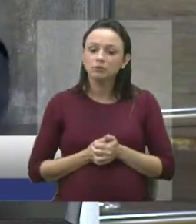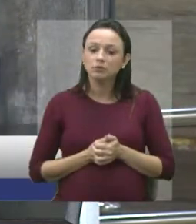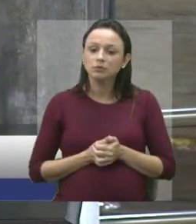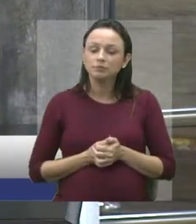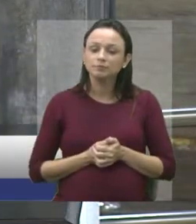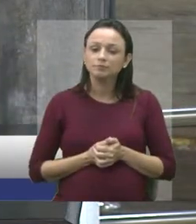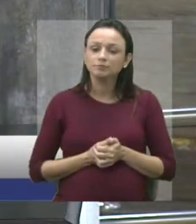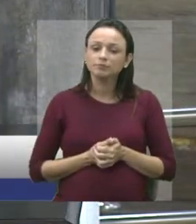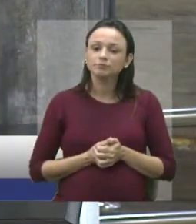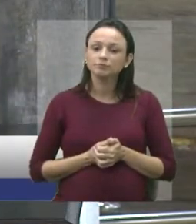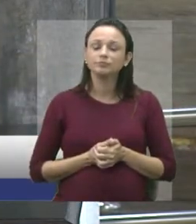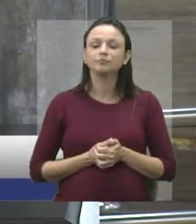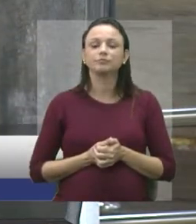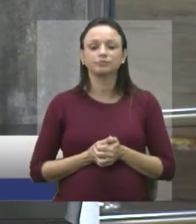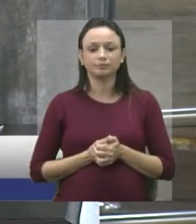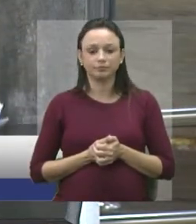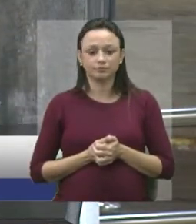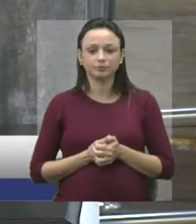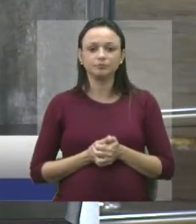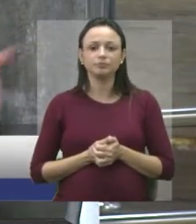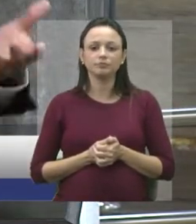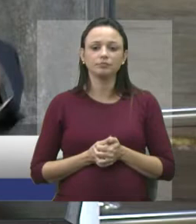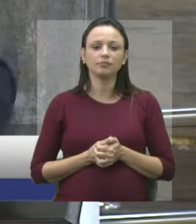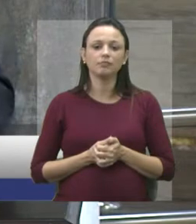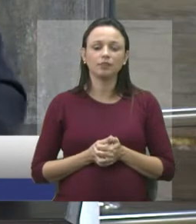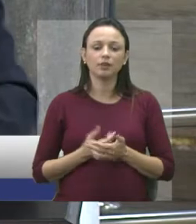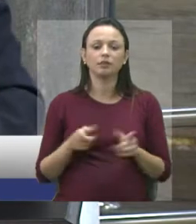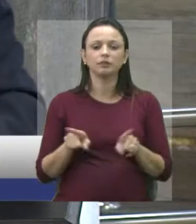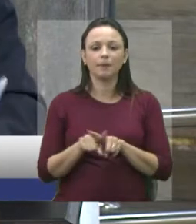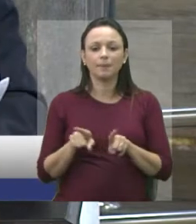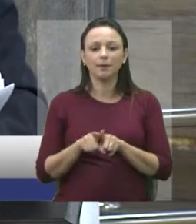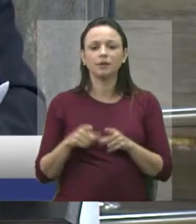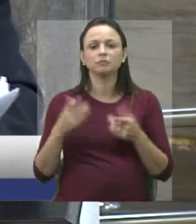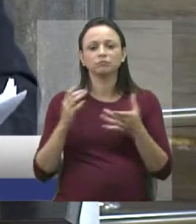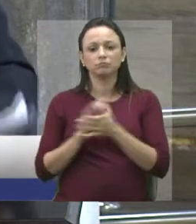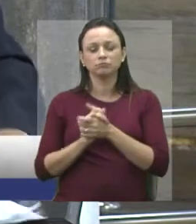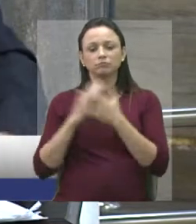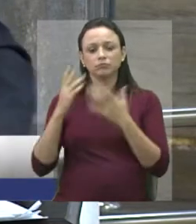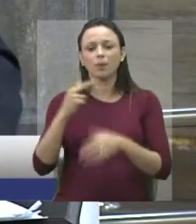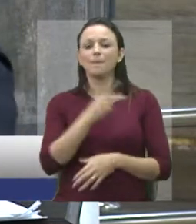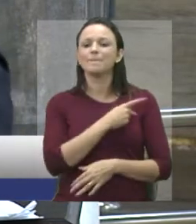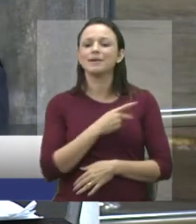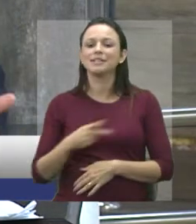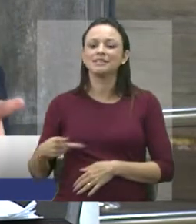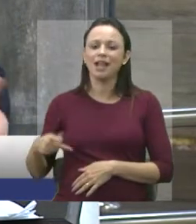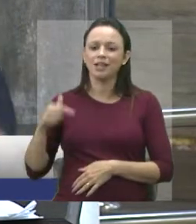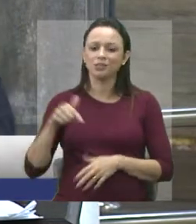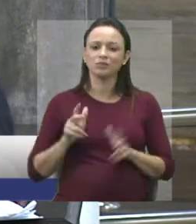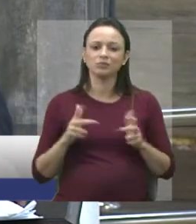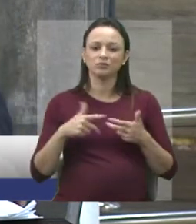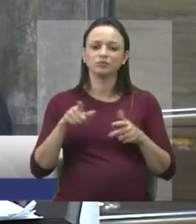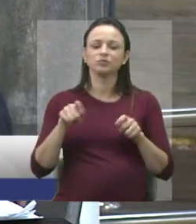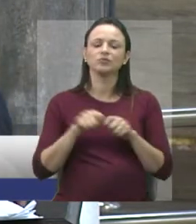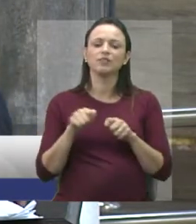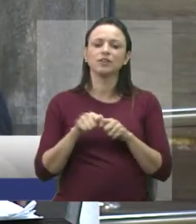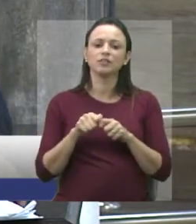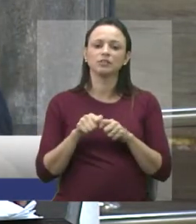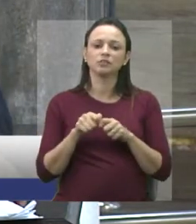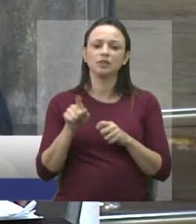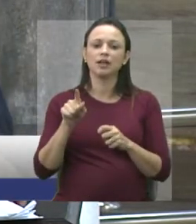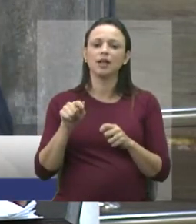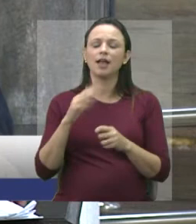E eu não poderia de parabenizar o presidente da Câmara, porque o senhor fez